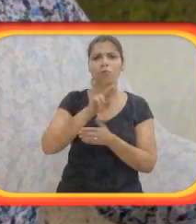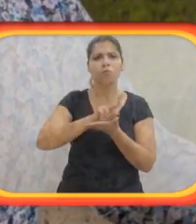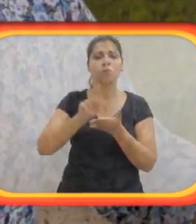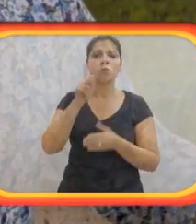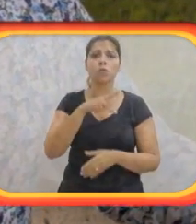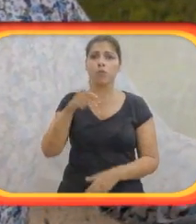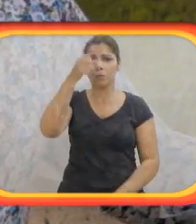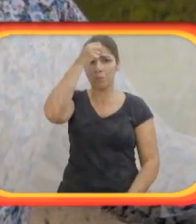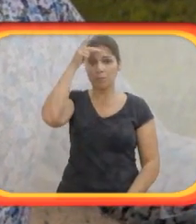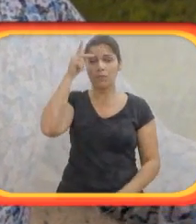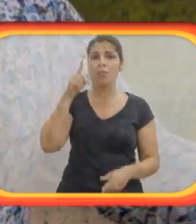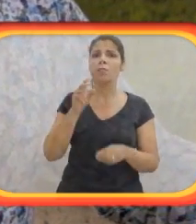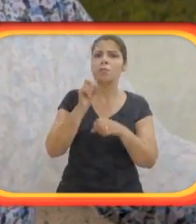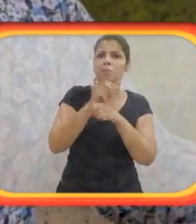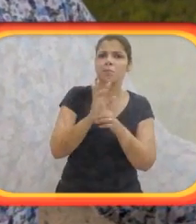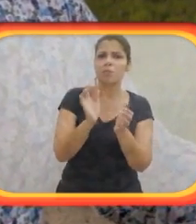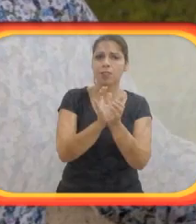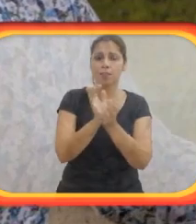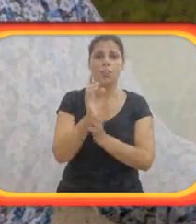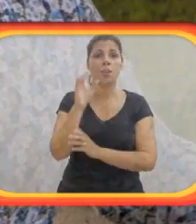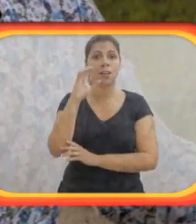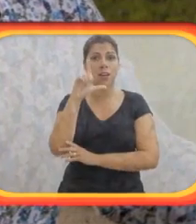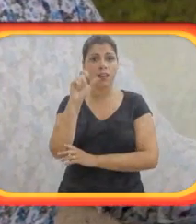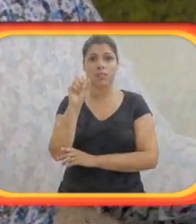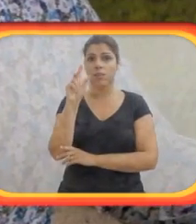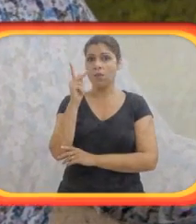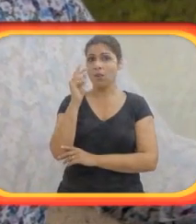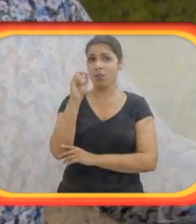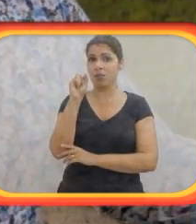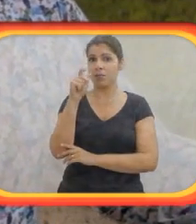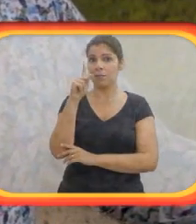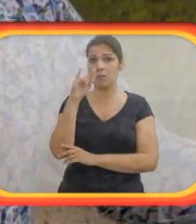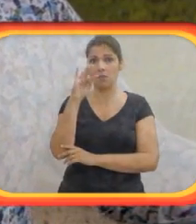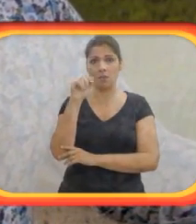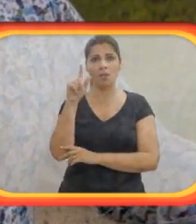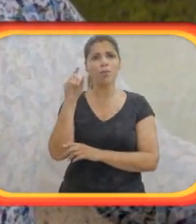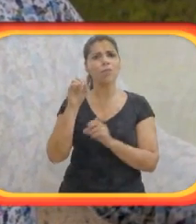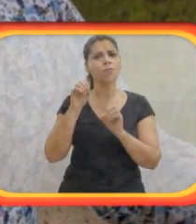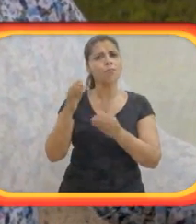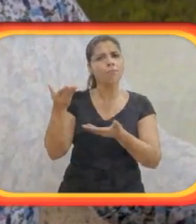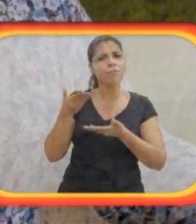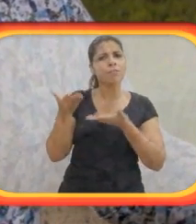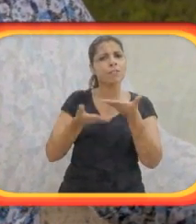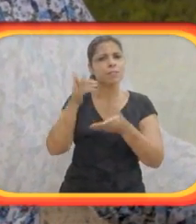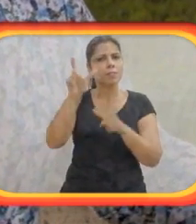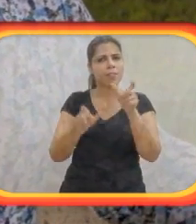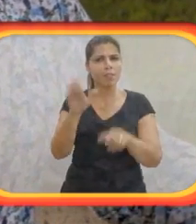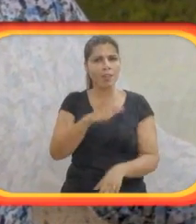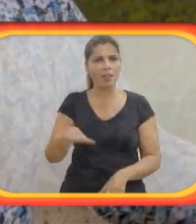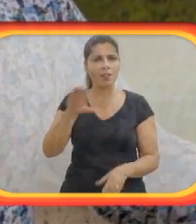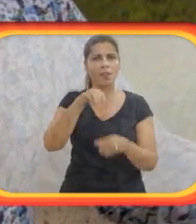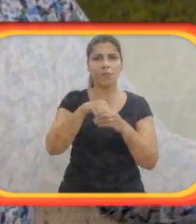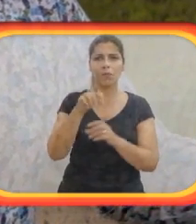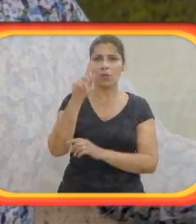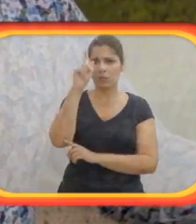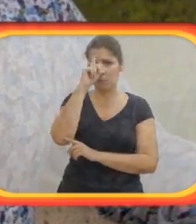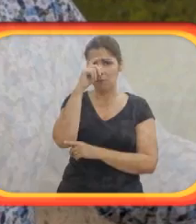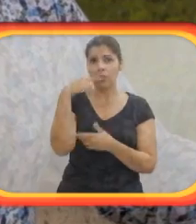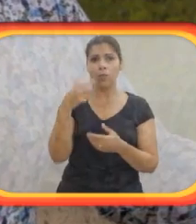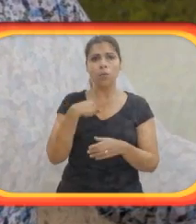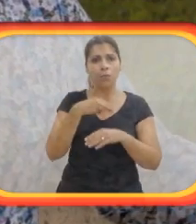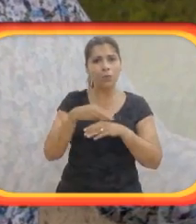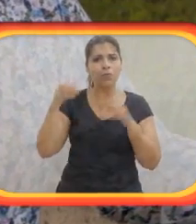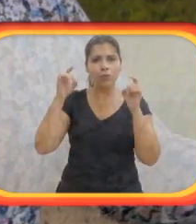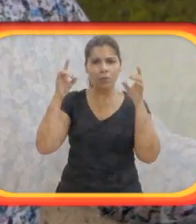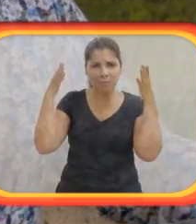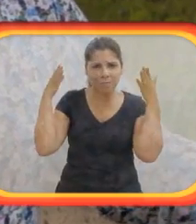município e ingresso na classe hospitalar, dando atendimento a essas crianças que ficam hospitalizadas. Meu mestrado em educação